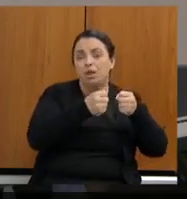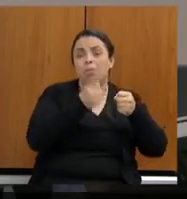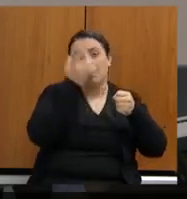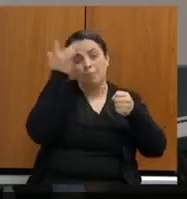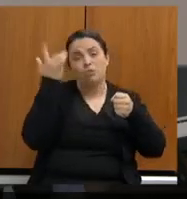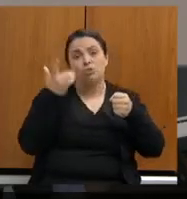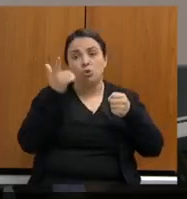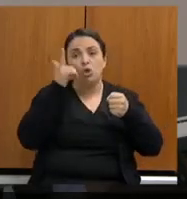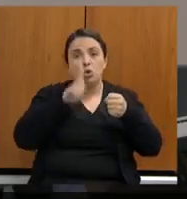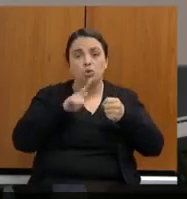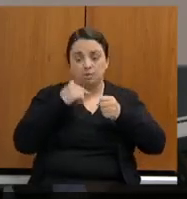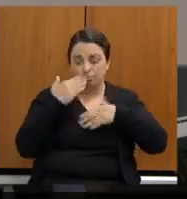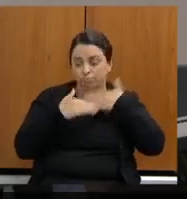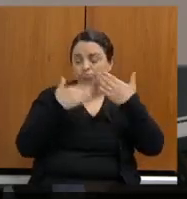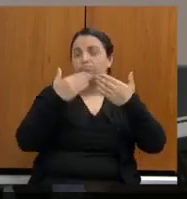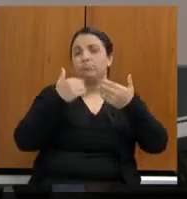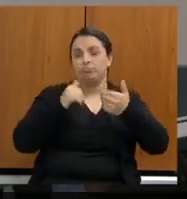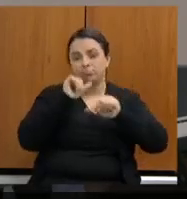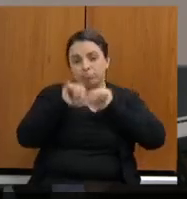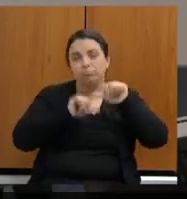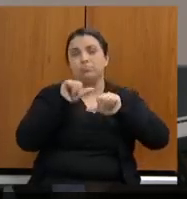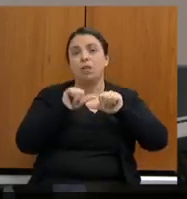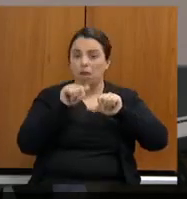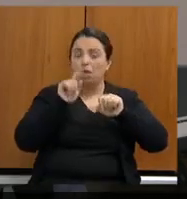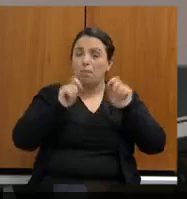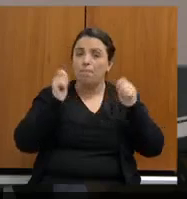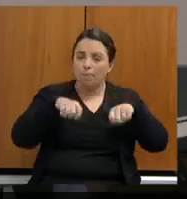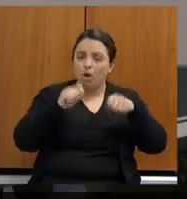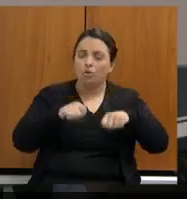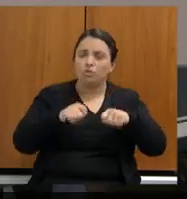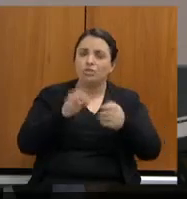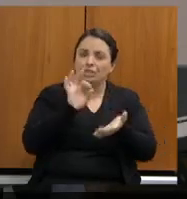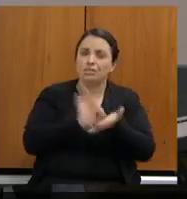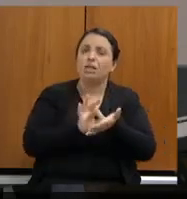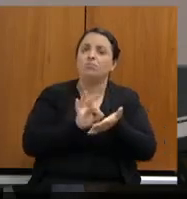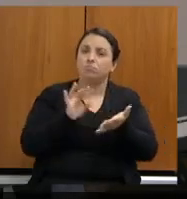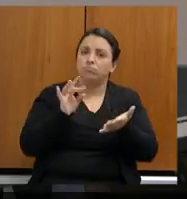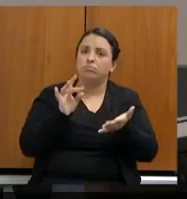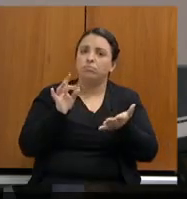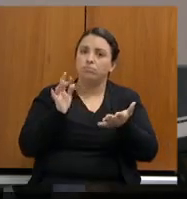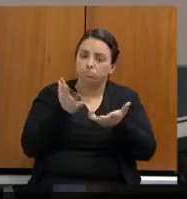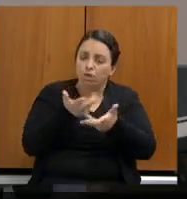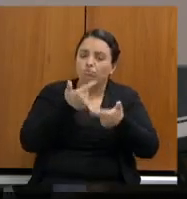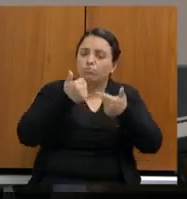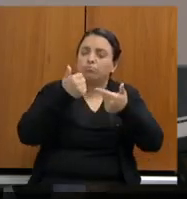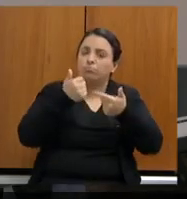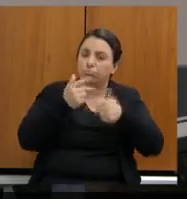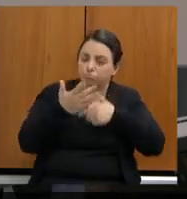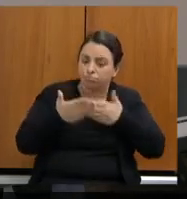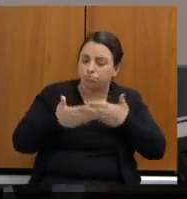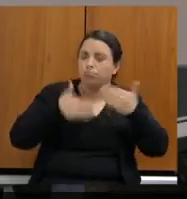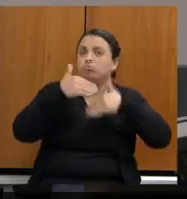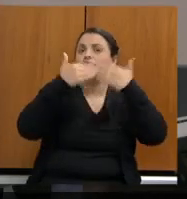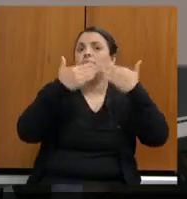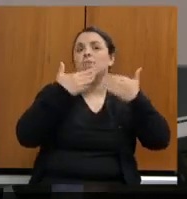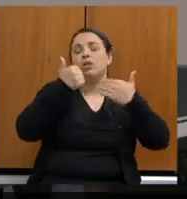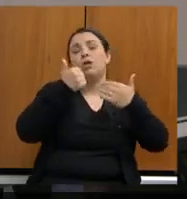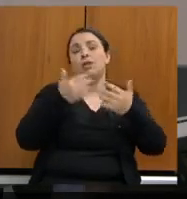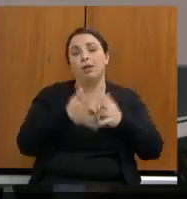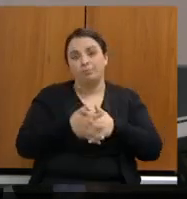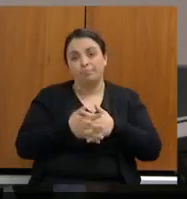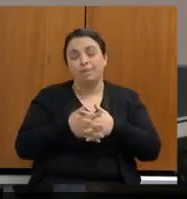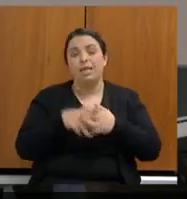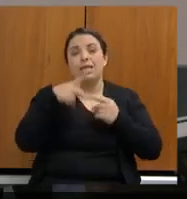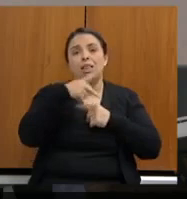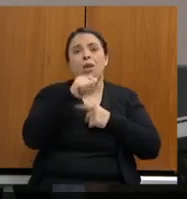posso onde fatos recuperados né e isso é uma visão do Estado né então um ataque Claro nunca deveria trazer